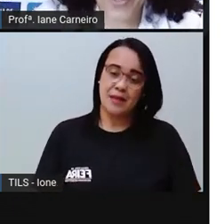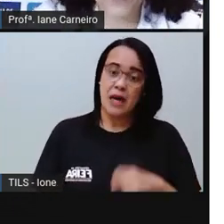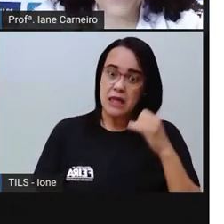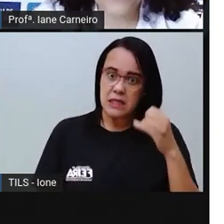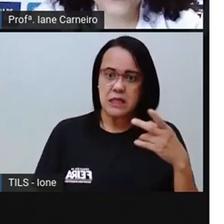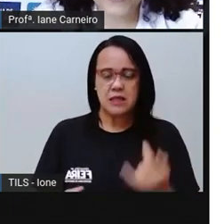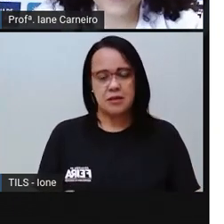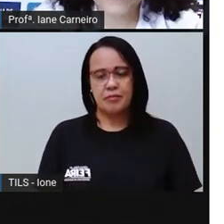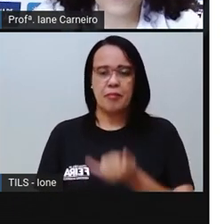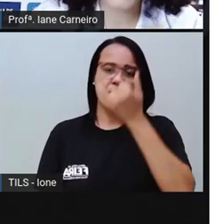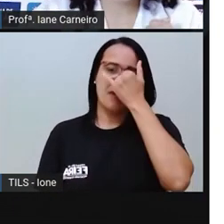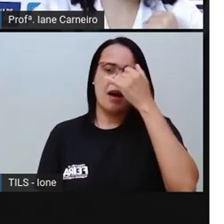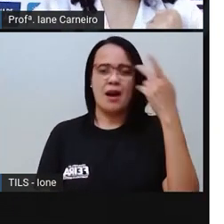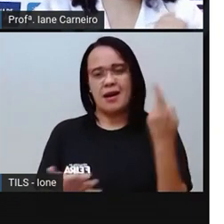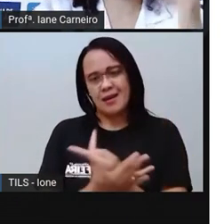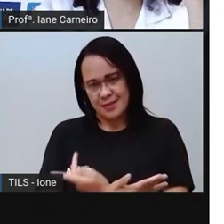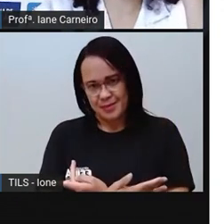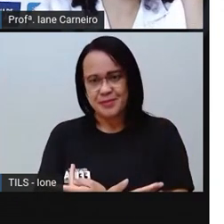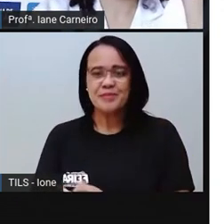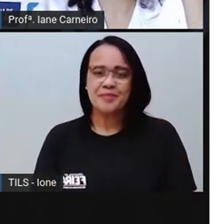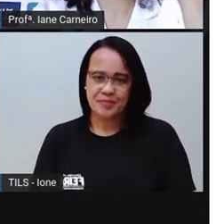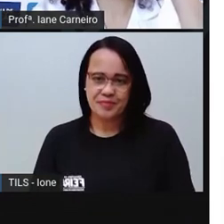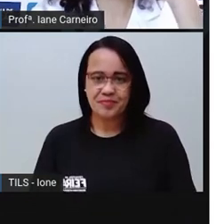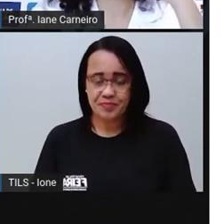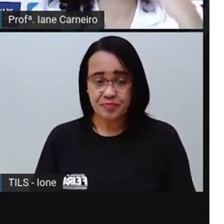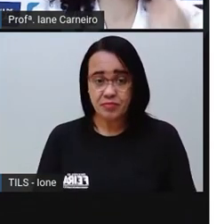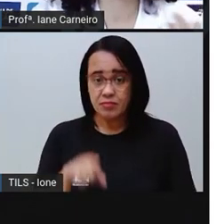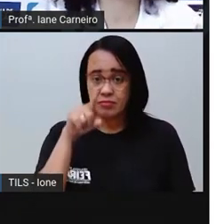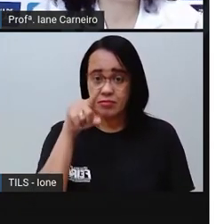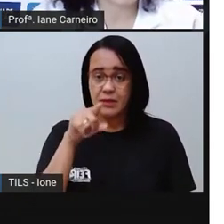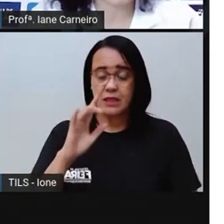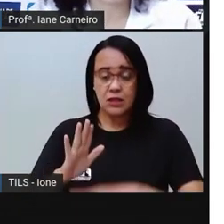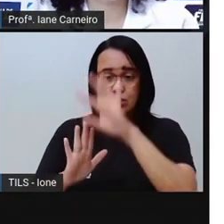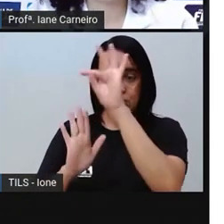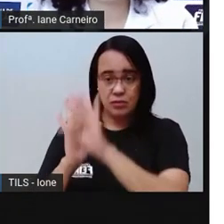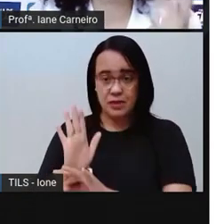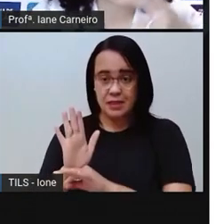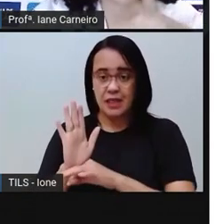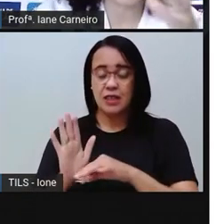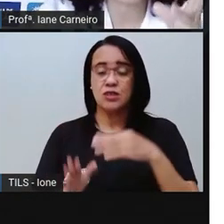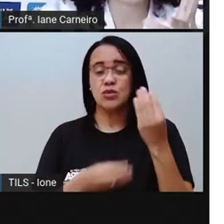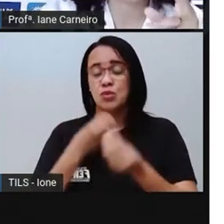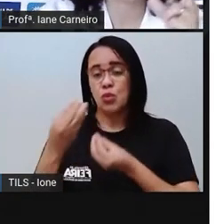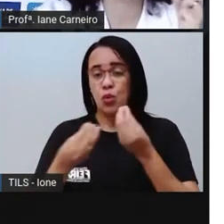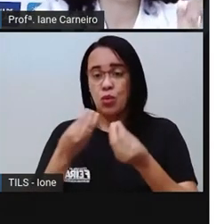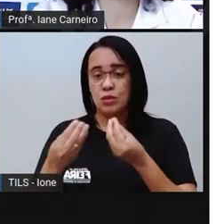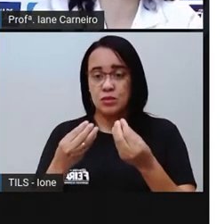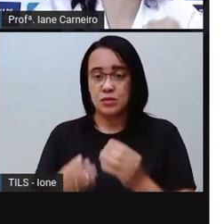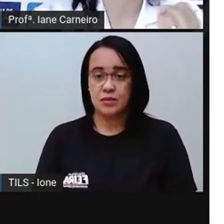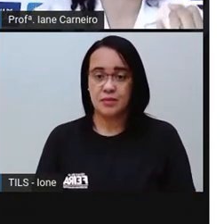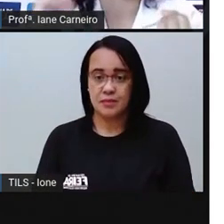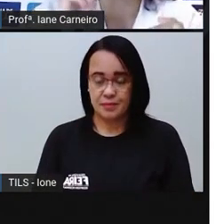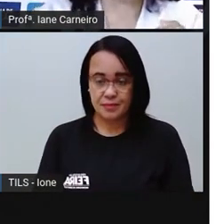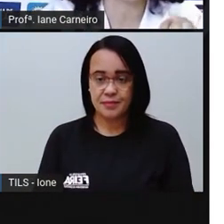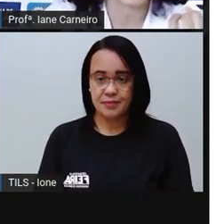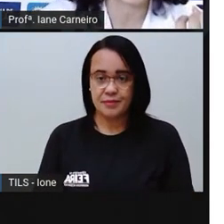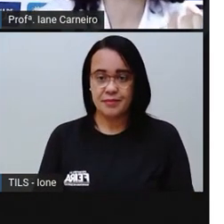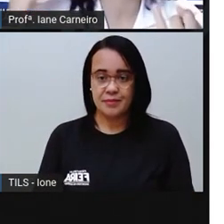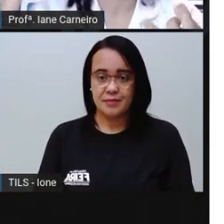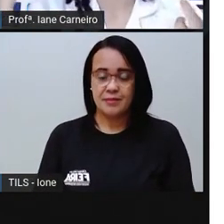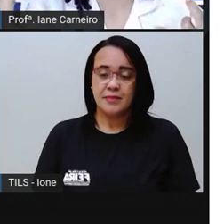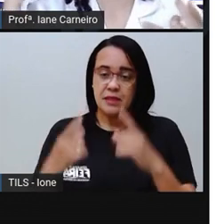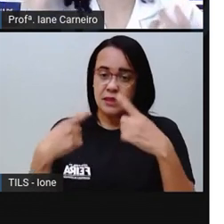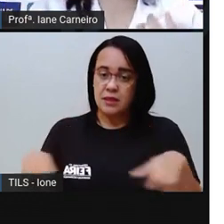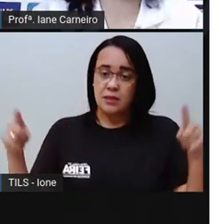a prova vai mostrar aqui a outra letra, né? Uma letra mais comum de vocês verem aqui também, até passem algumas musiquinhas de palavra